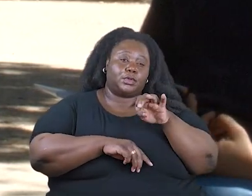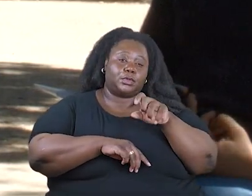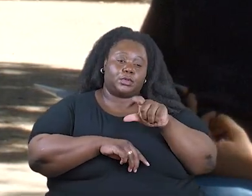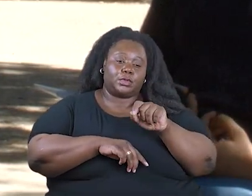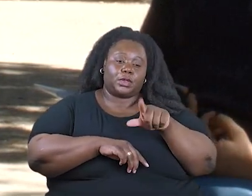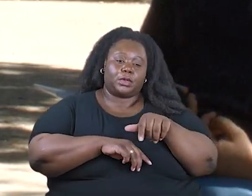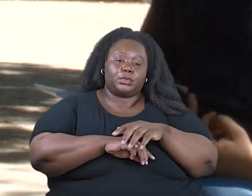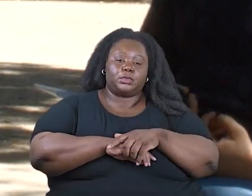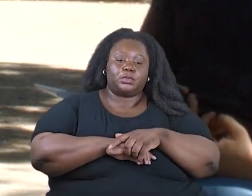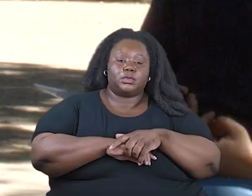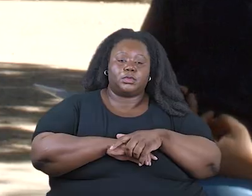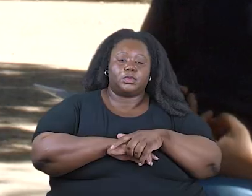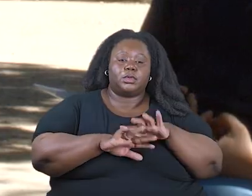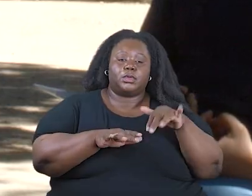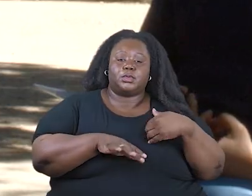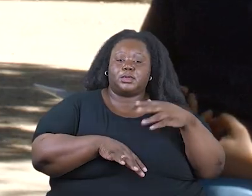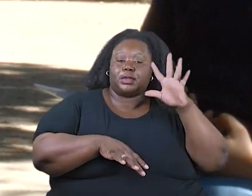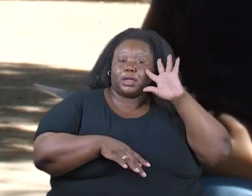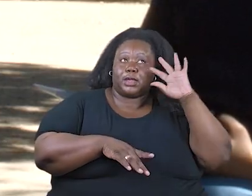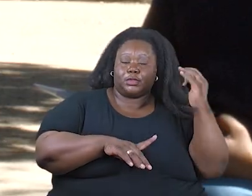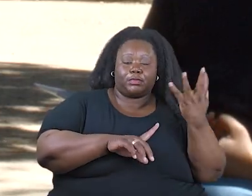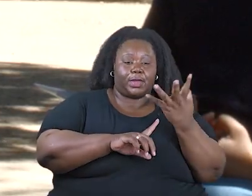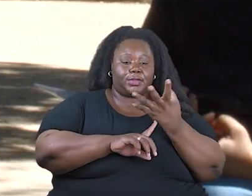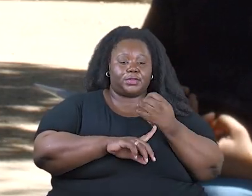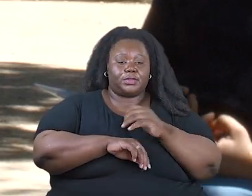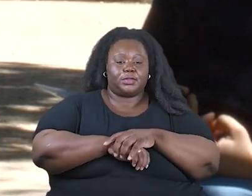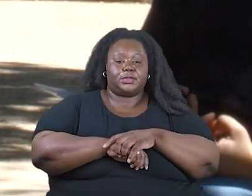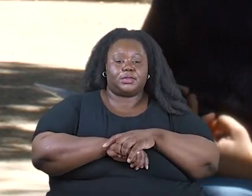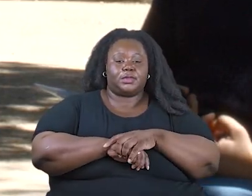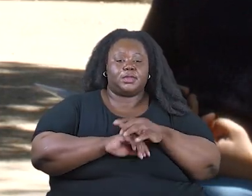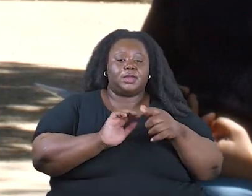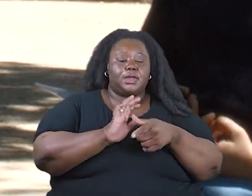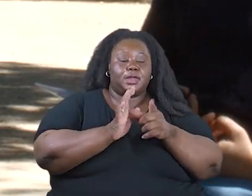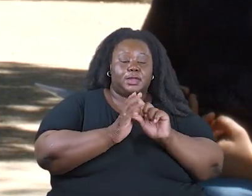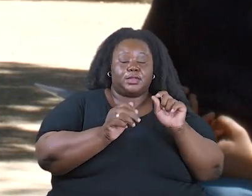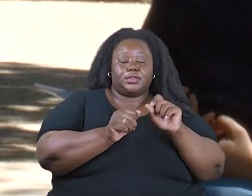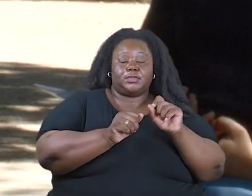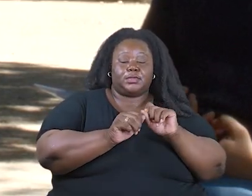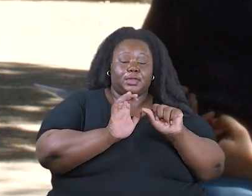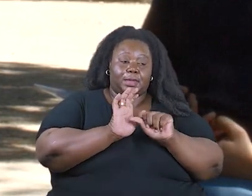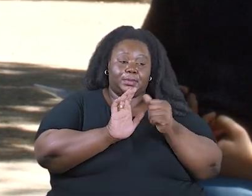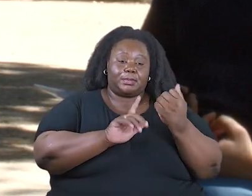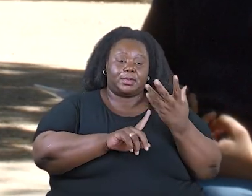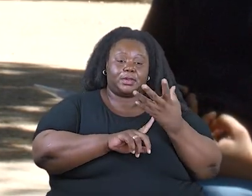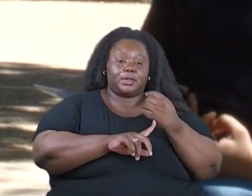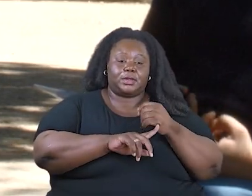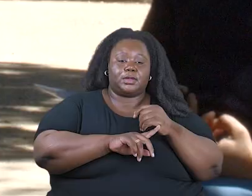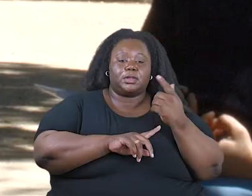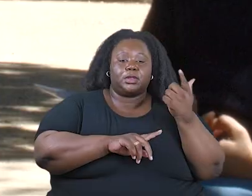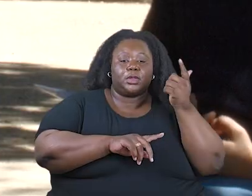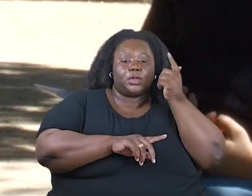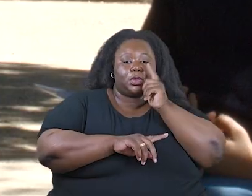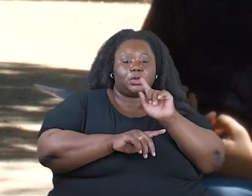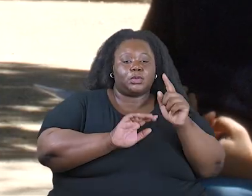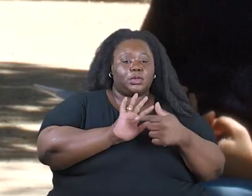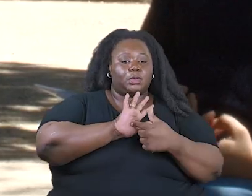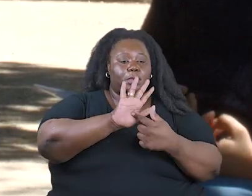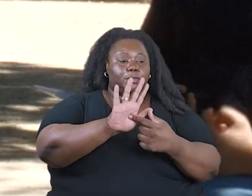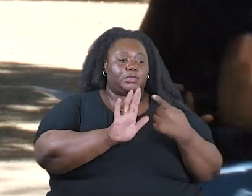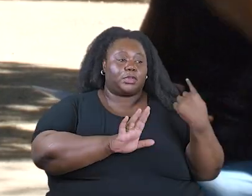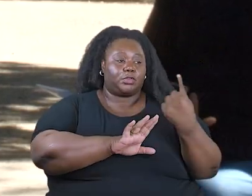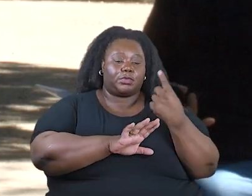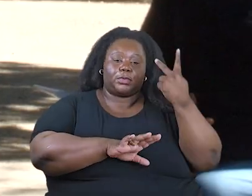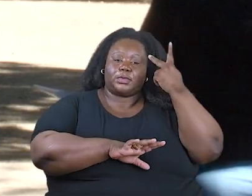Lerner, quando ele decidiu ser artista, antes dele fazer a primeira obra, o pai dele tinha conseguido para ele uma exposição individual em